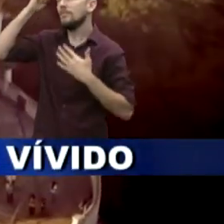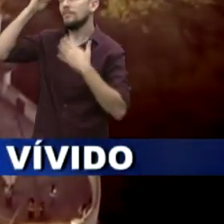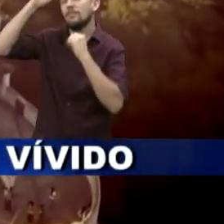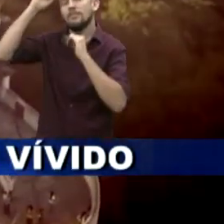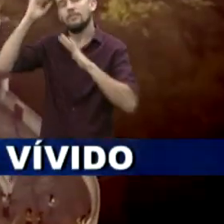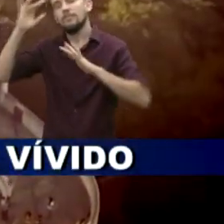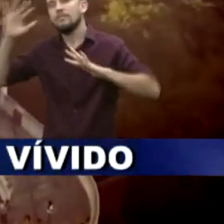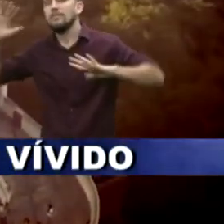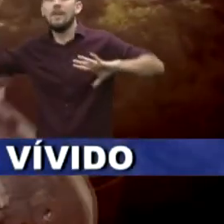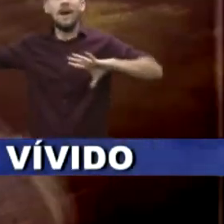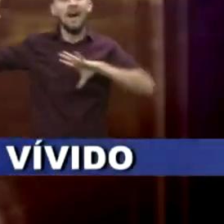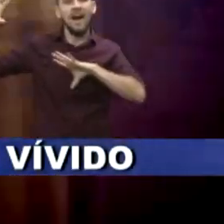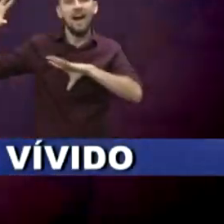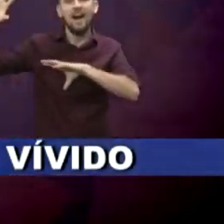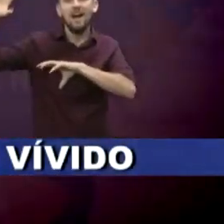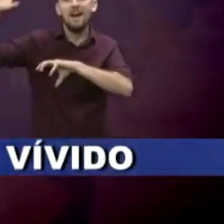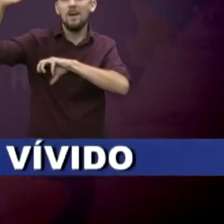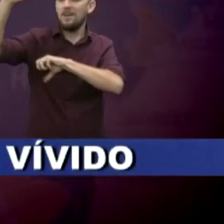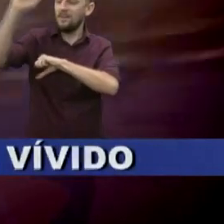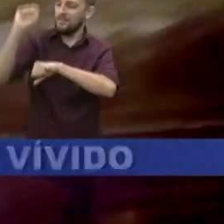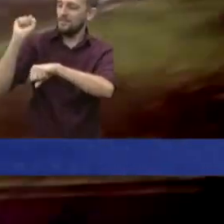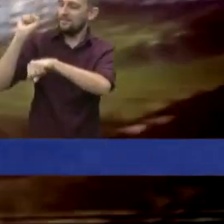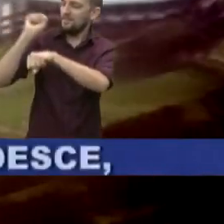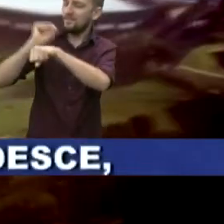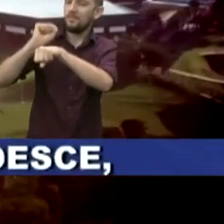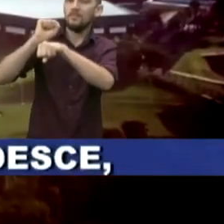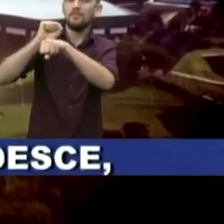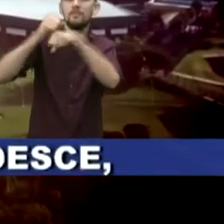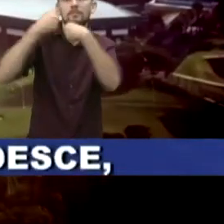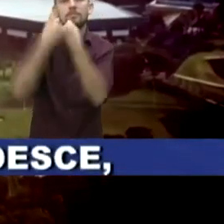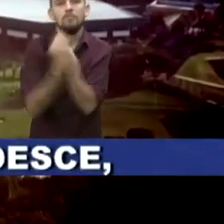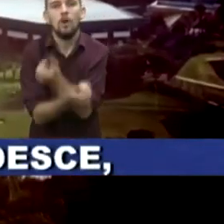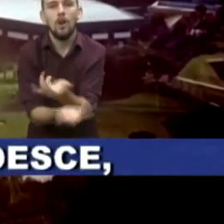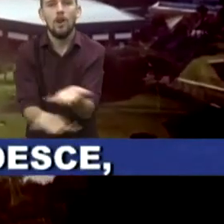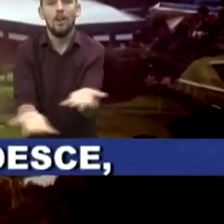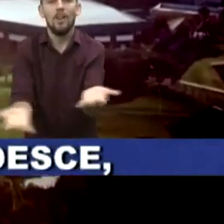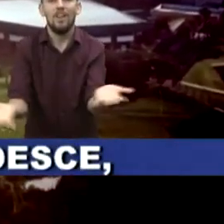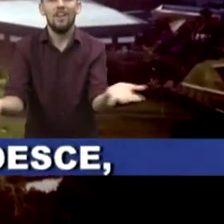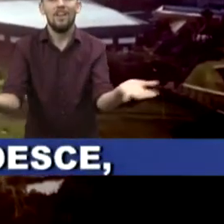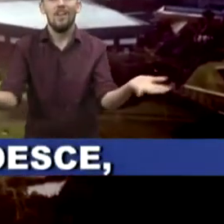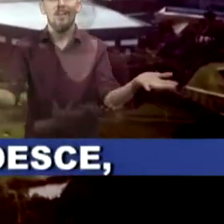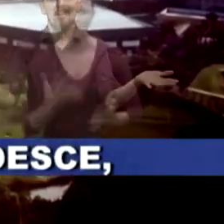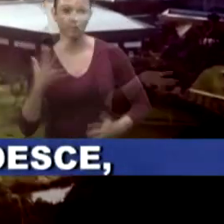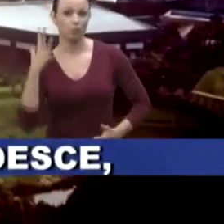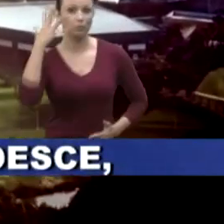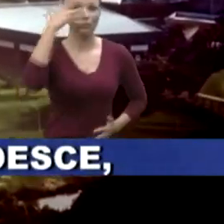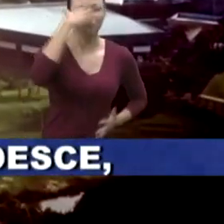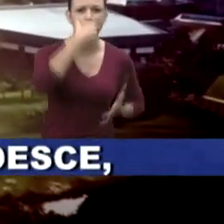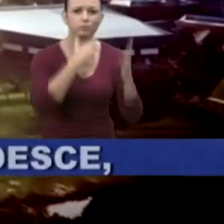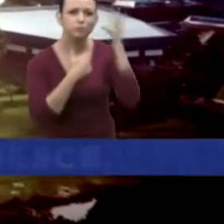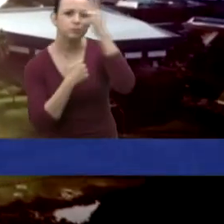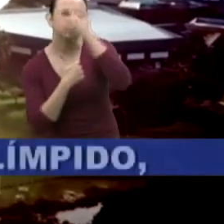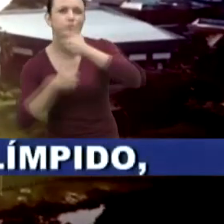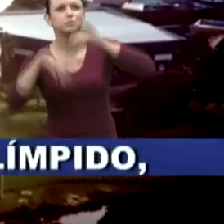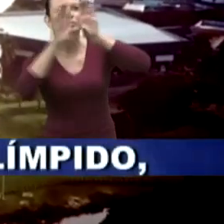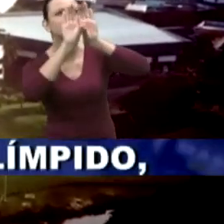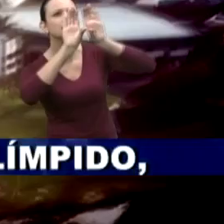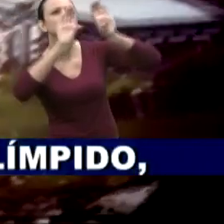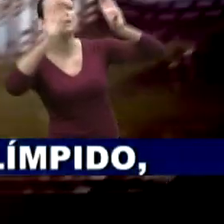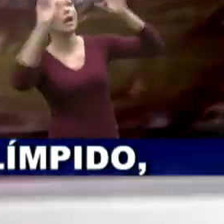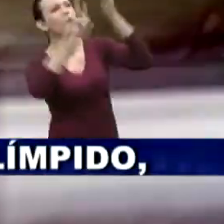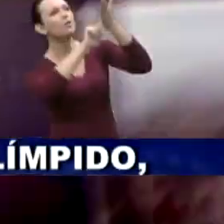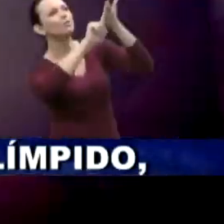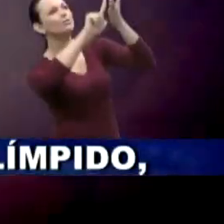um sonho imenso, raio vivo, de amor e de esperança permanece. Sem